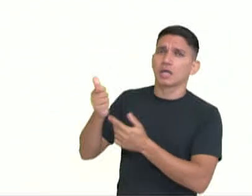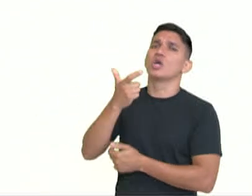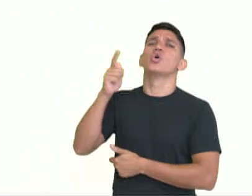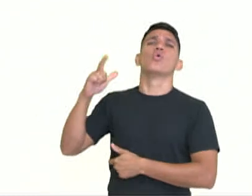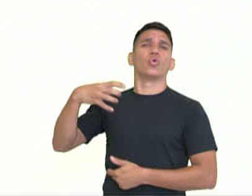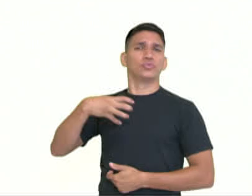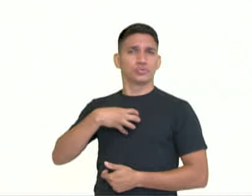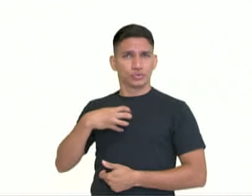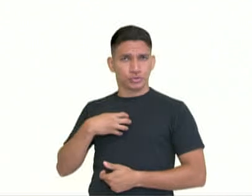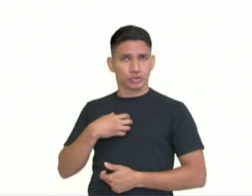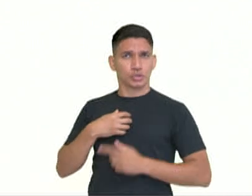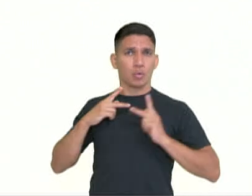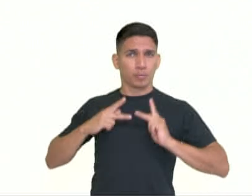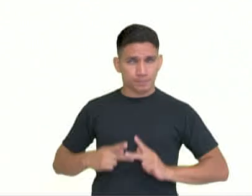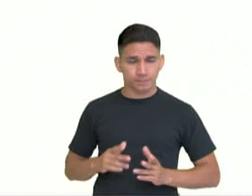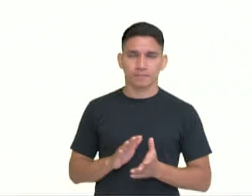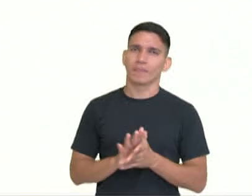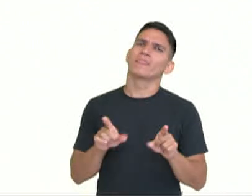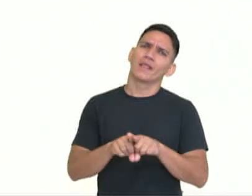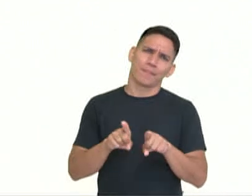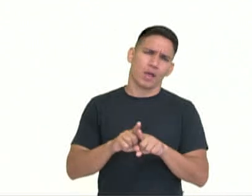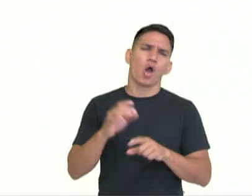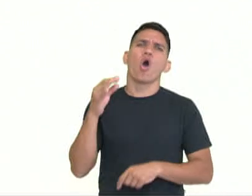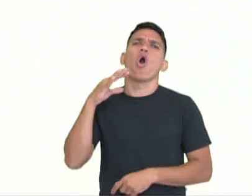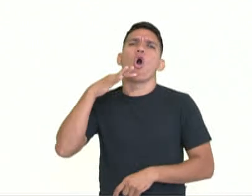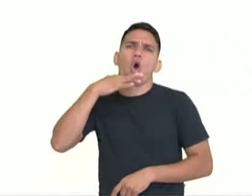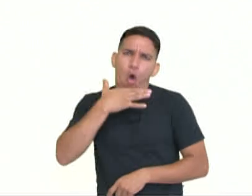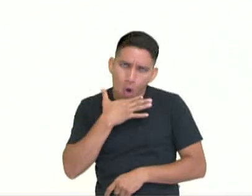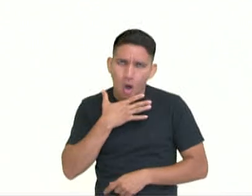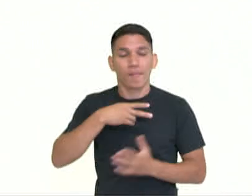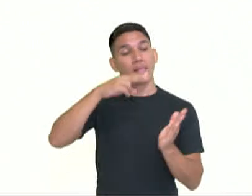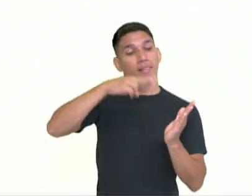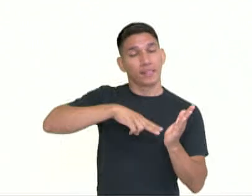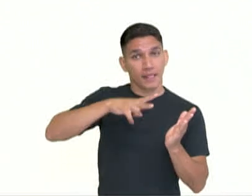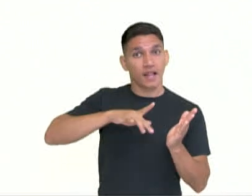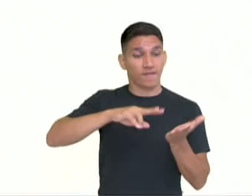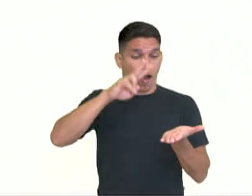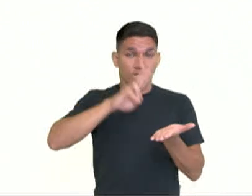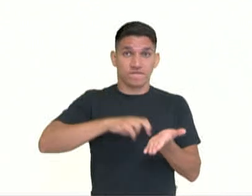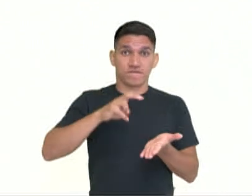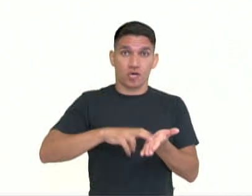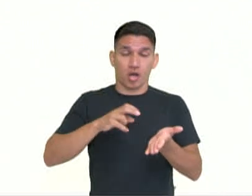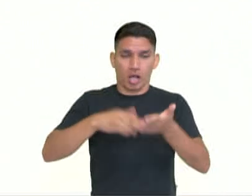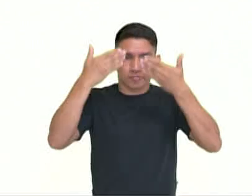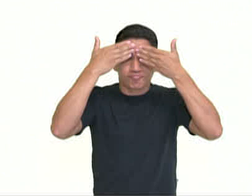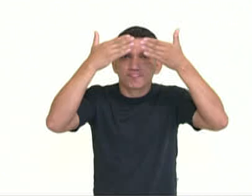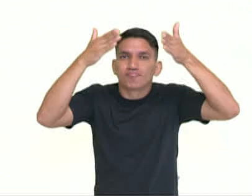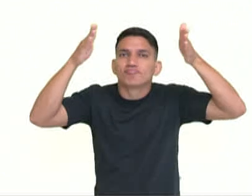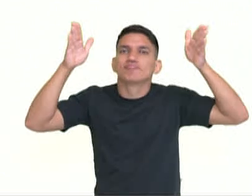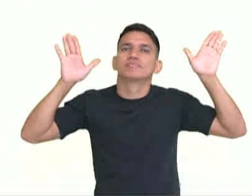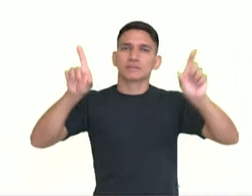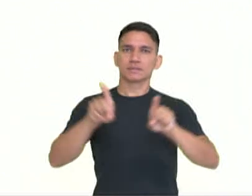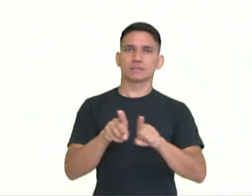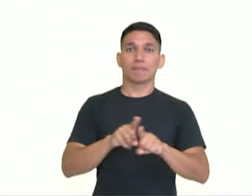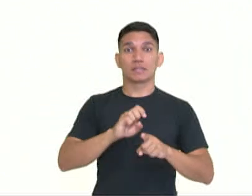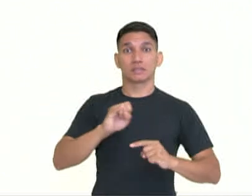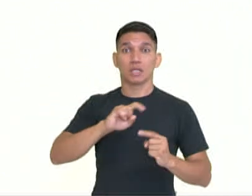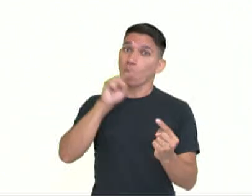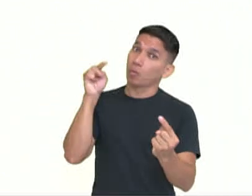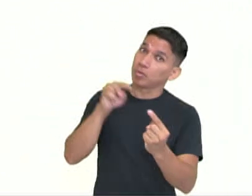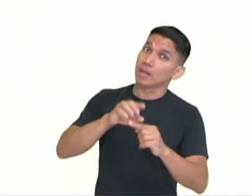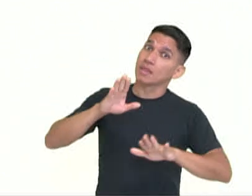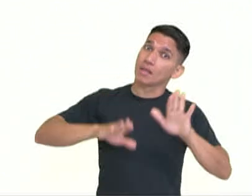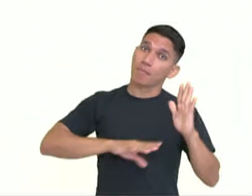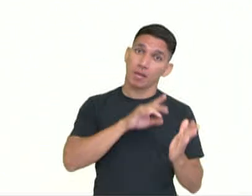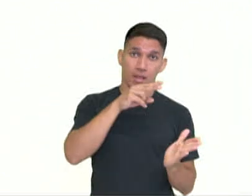claro que ler vai ampliar o nosso vocabulário. Ler principalmente dependendo do objetivo dessa